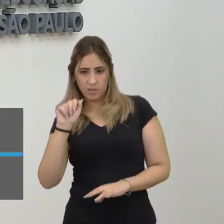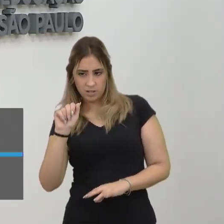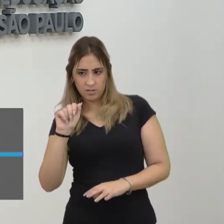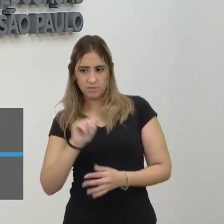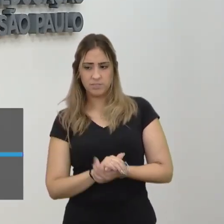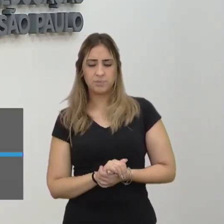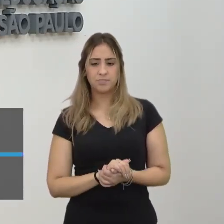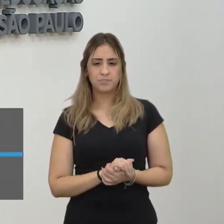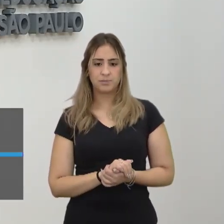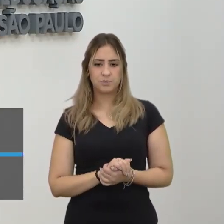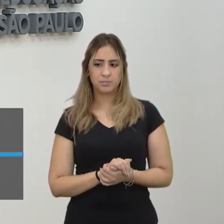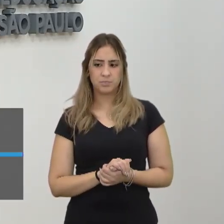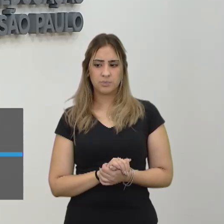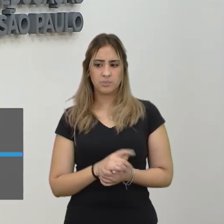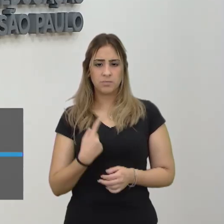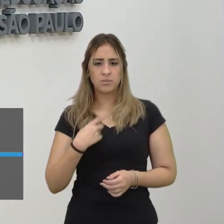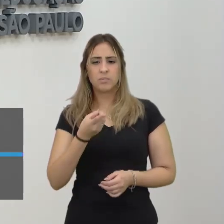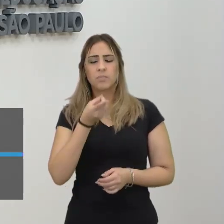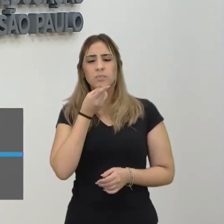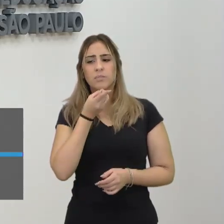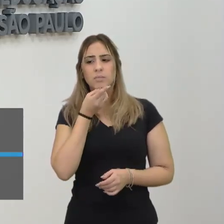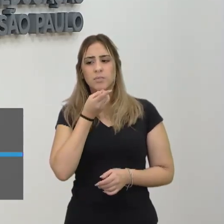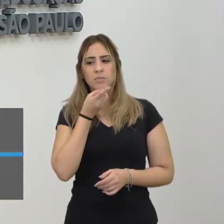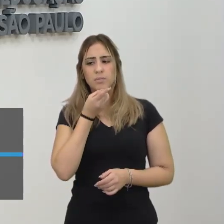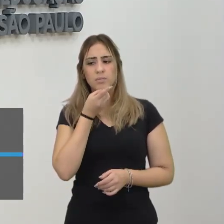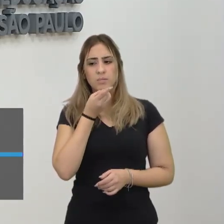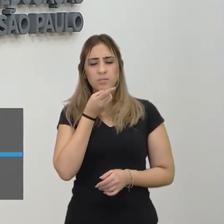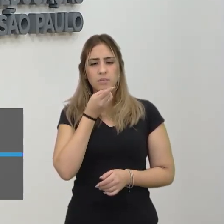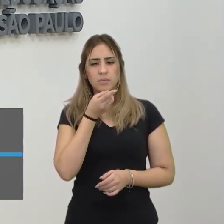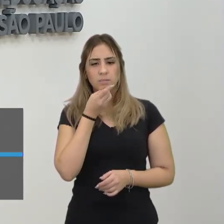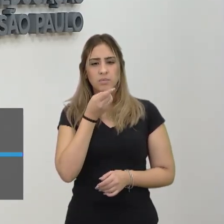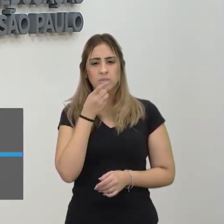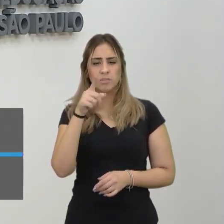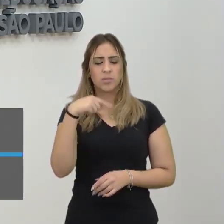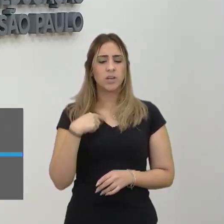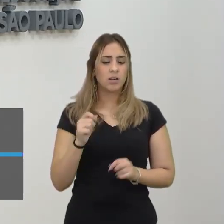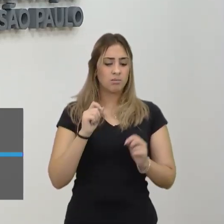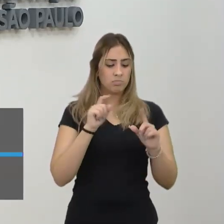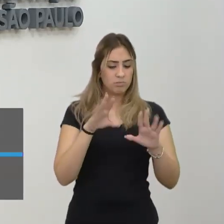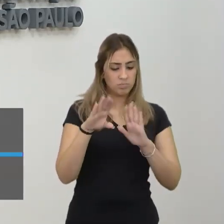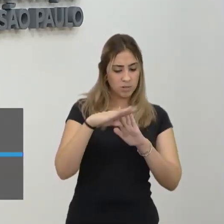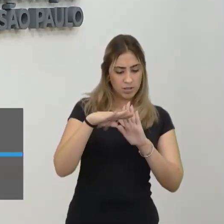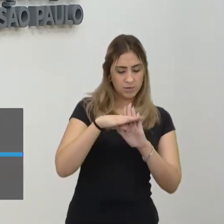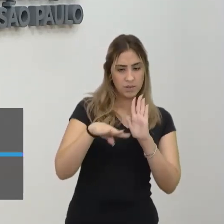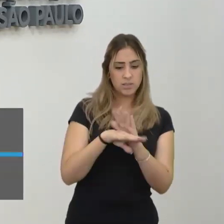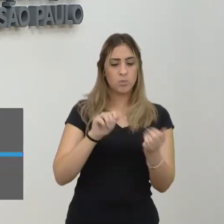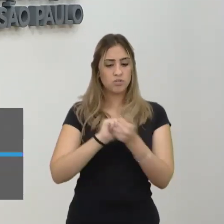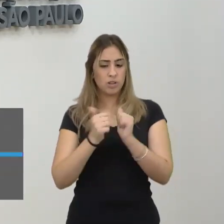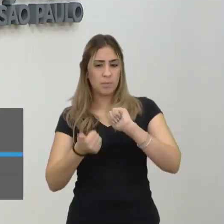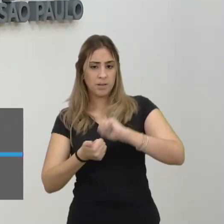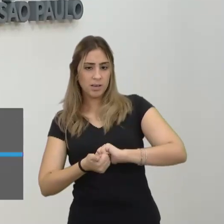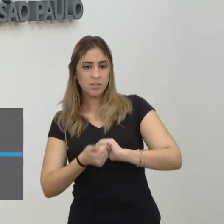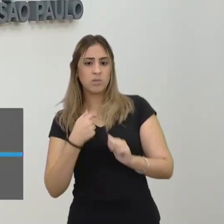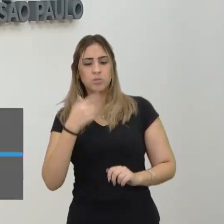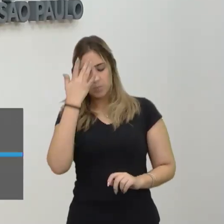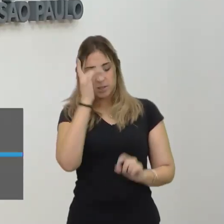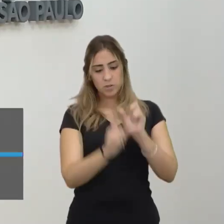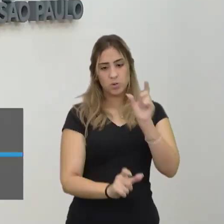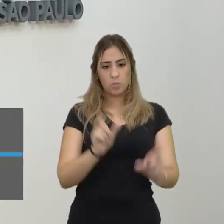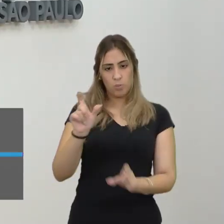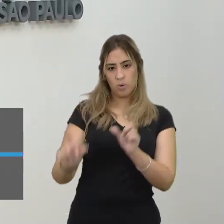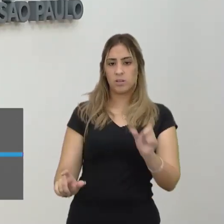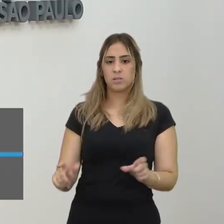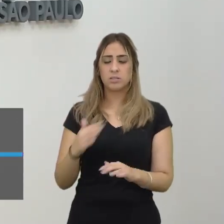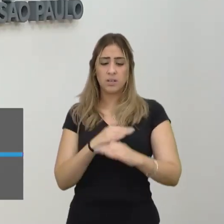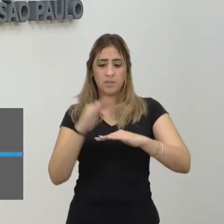do darwinismo e transpuseram a ideia de classificação, de adaptação, de seres inferiores